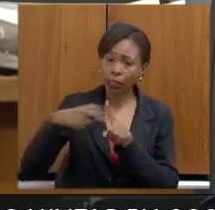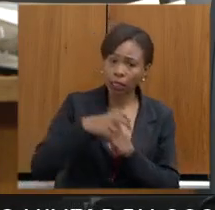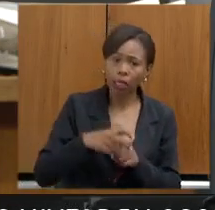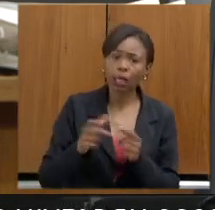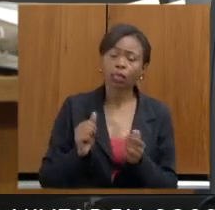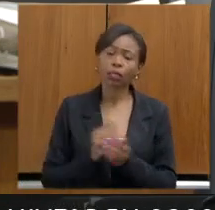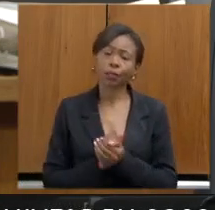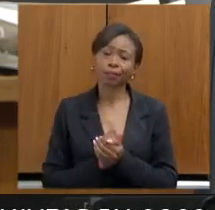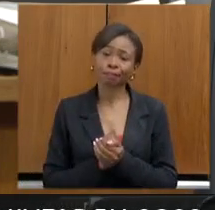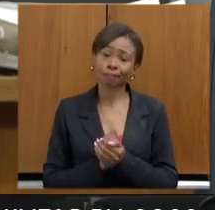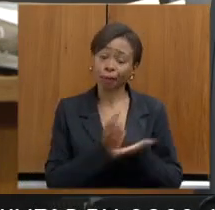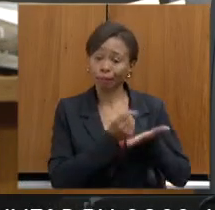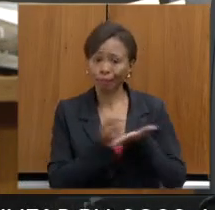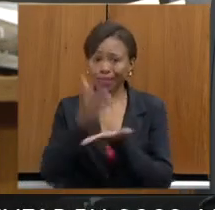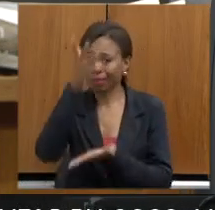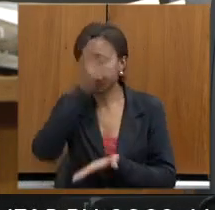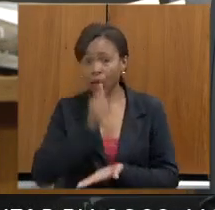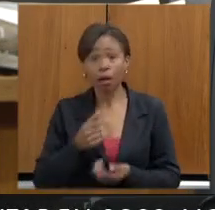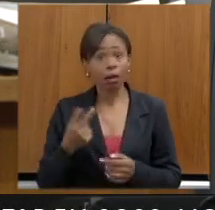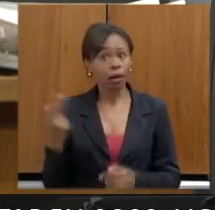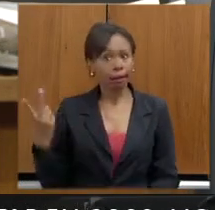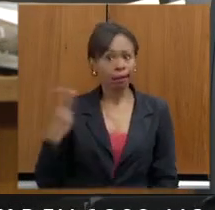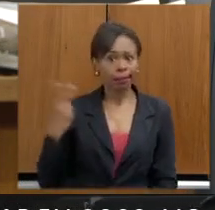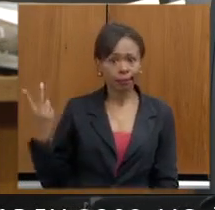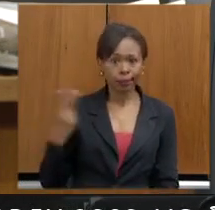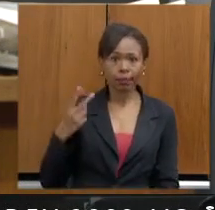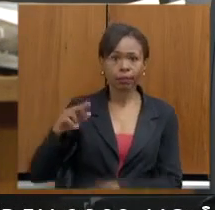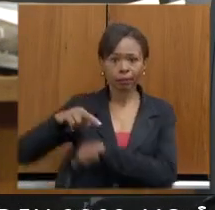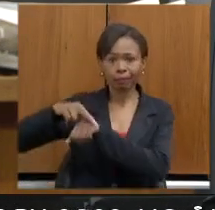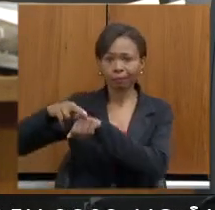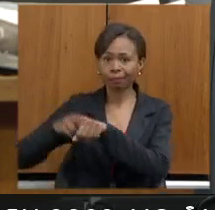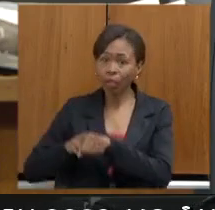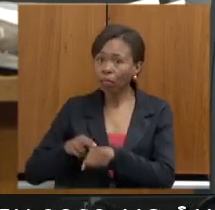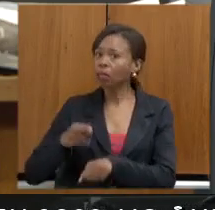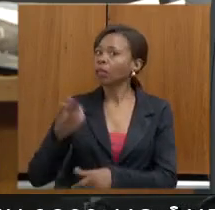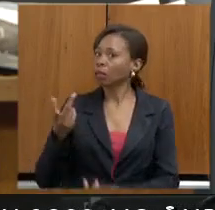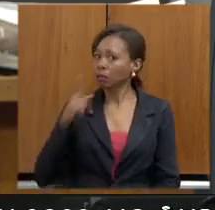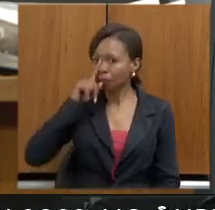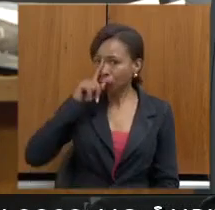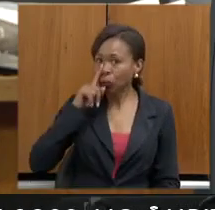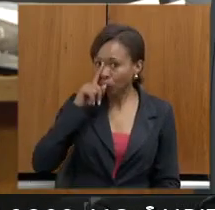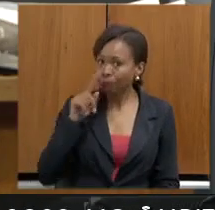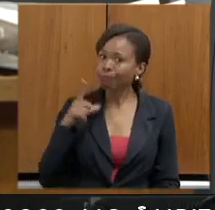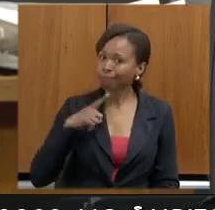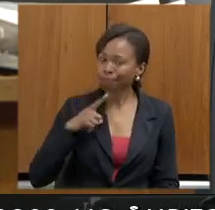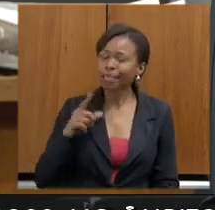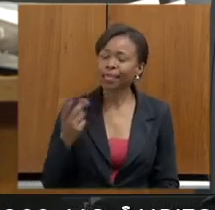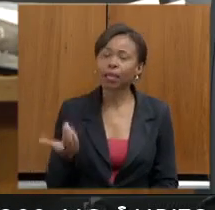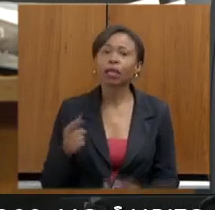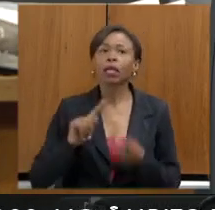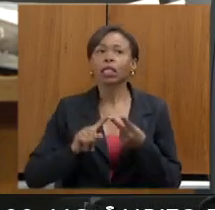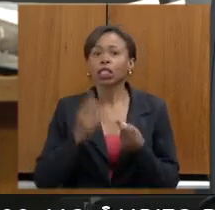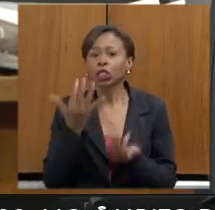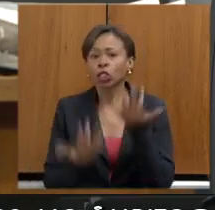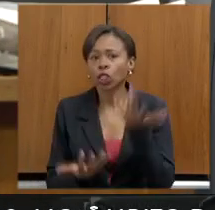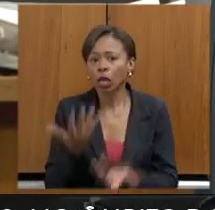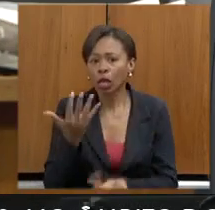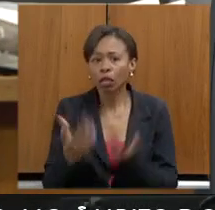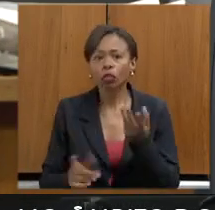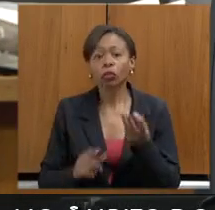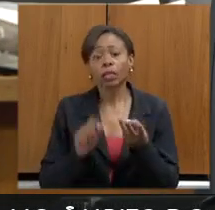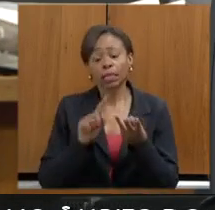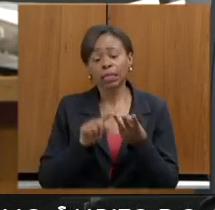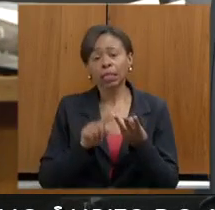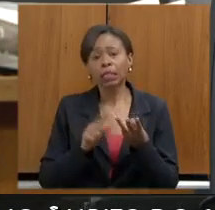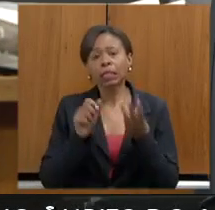infelizmente eu Rodrigues corremos o risco qualquer momento e depois incêndio e se